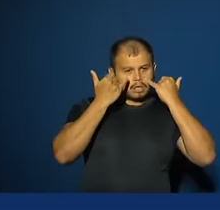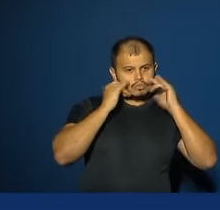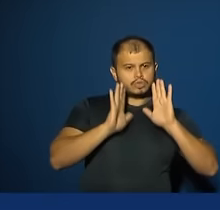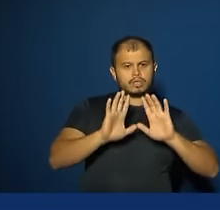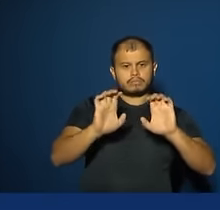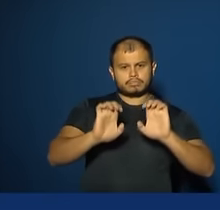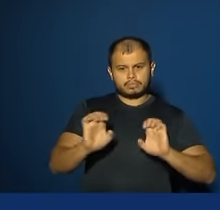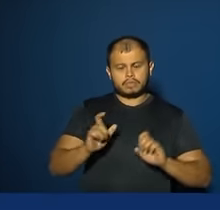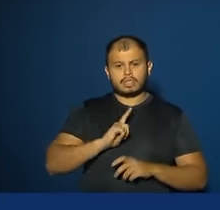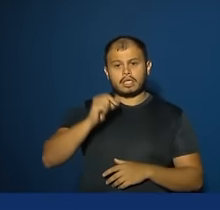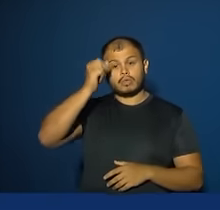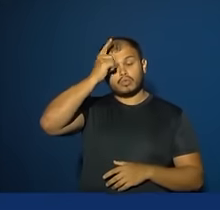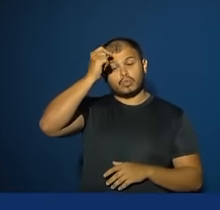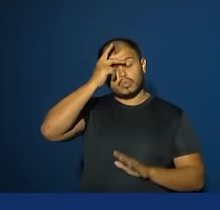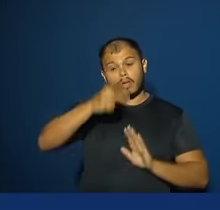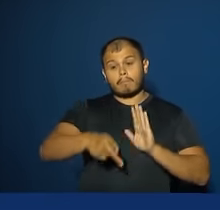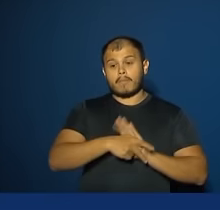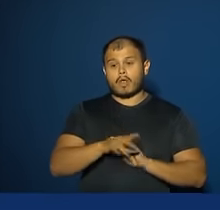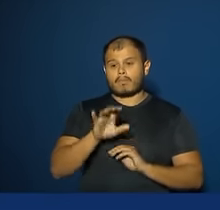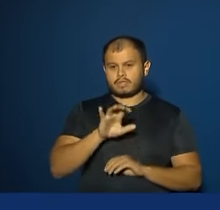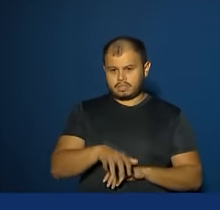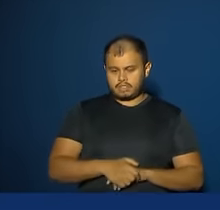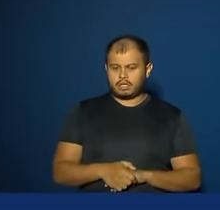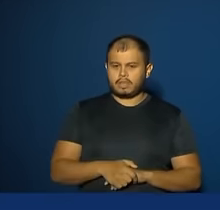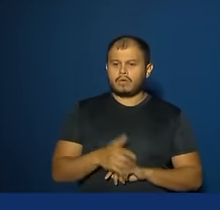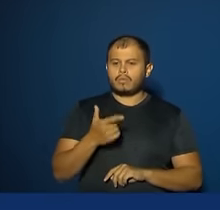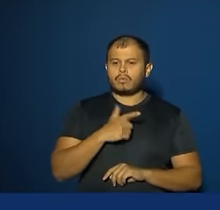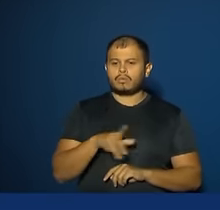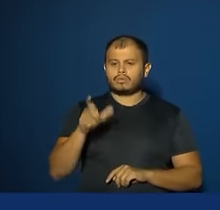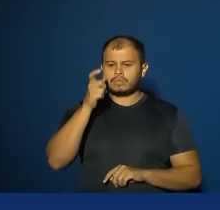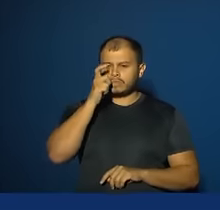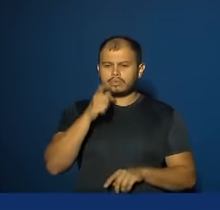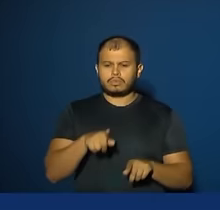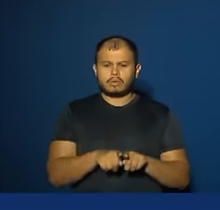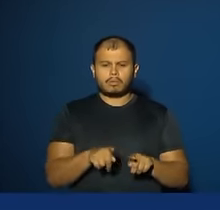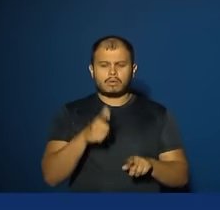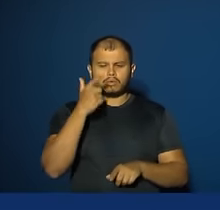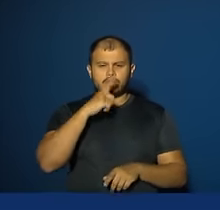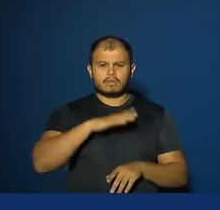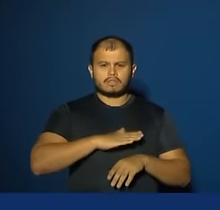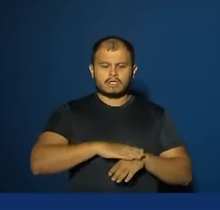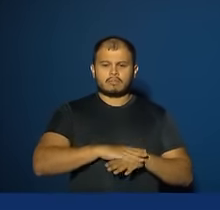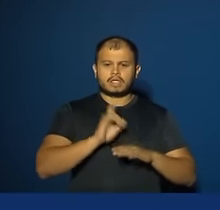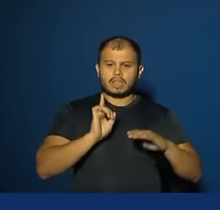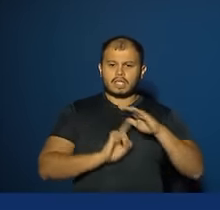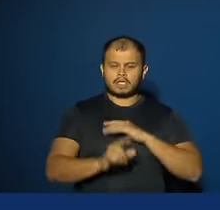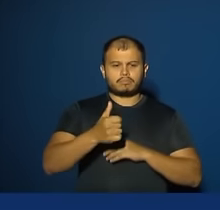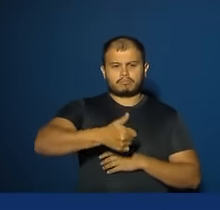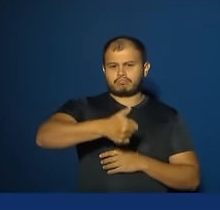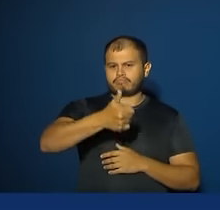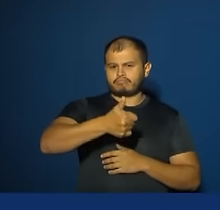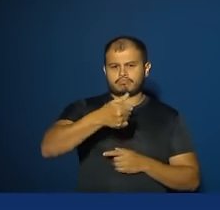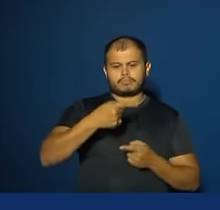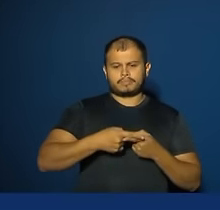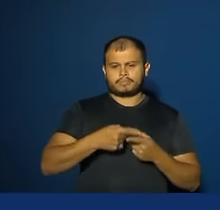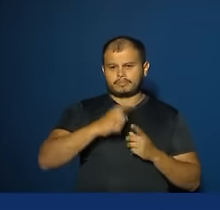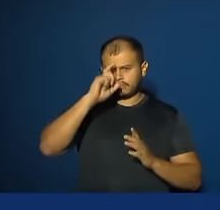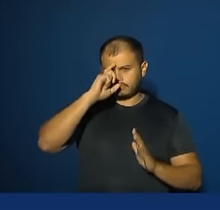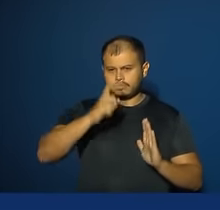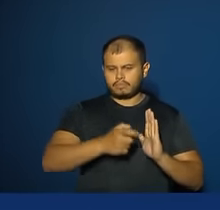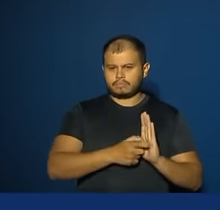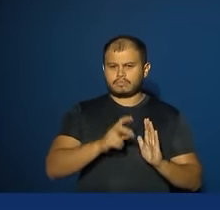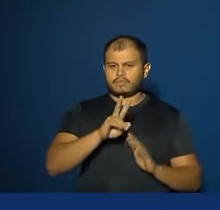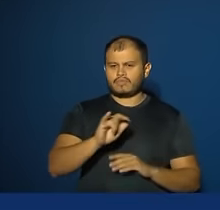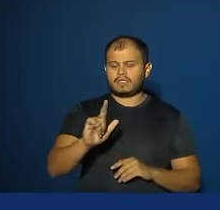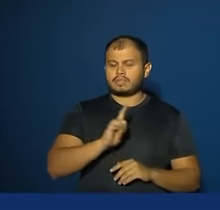estruturados e têm uma cultura própria para isso. Aliás, um ponto interessante também que conseguem botar o cliente em primeiro lugar, né? Porque assim, eu acho que a inteligência artificial vai servir